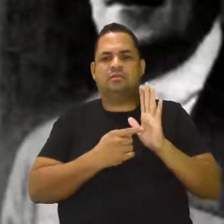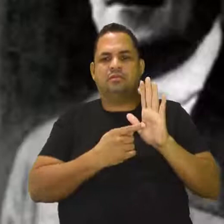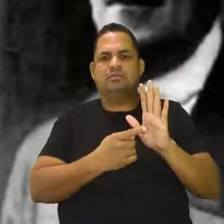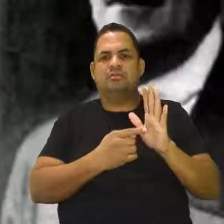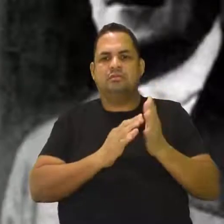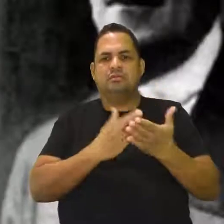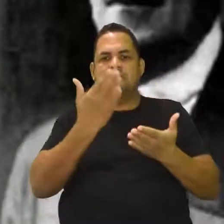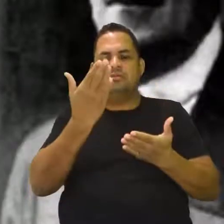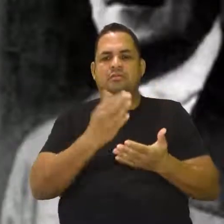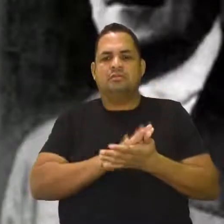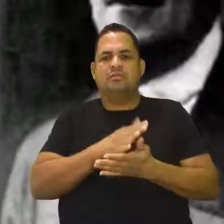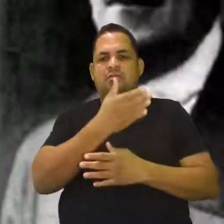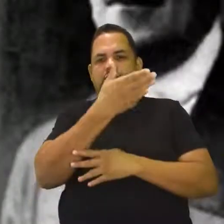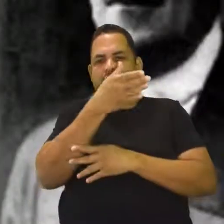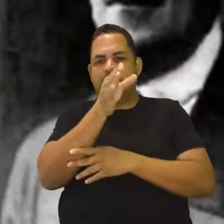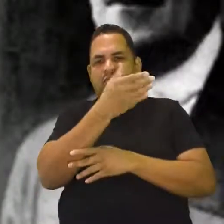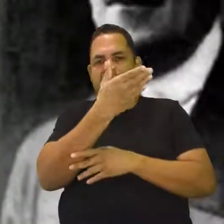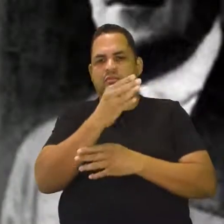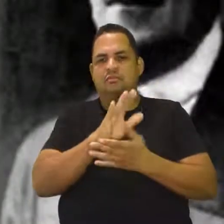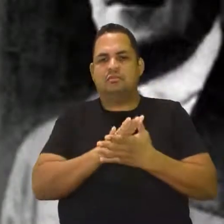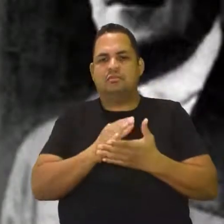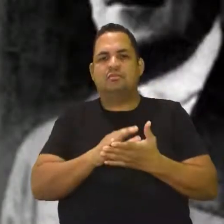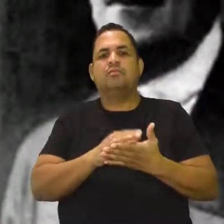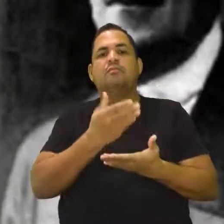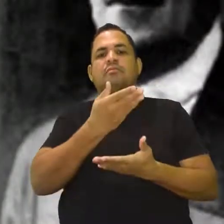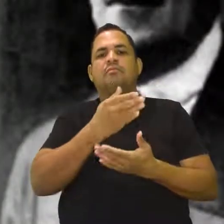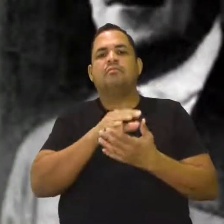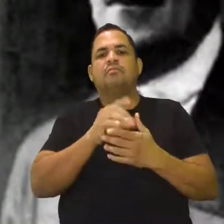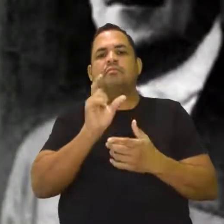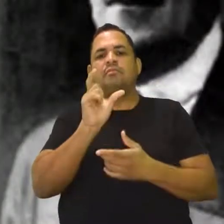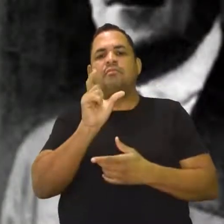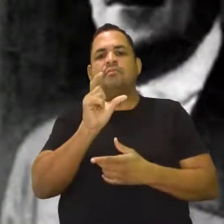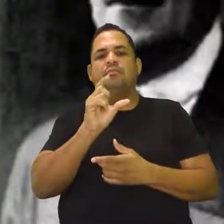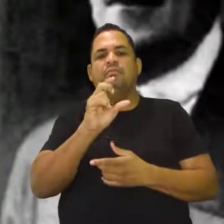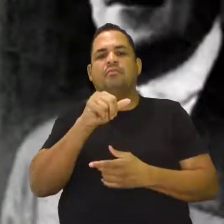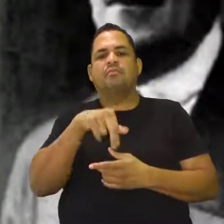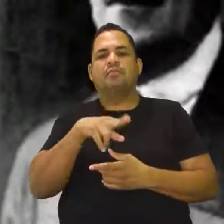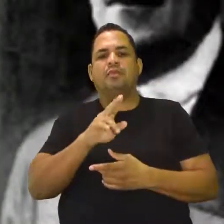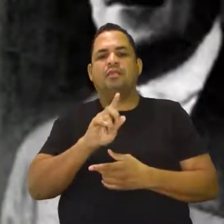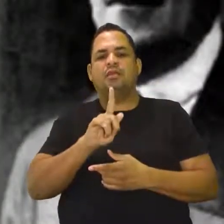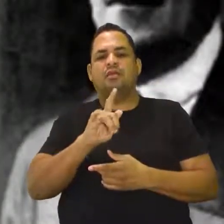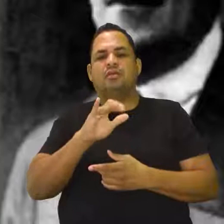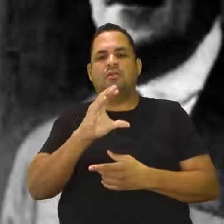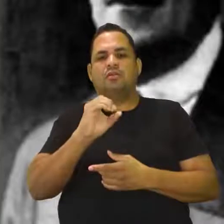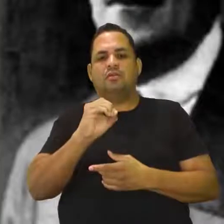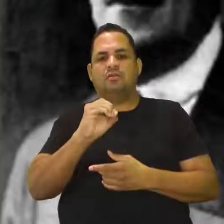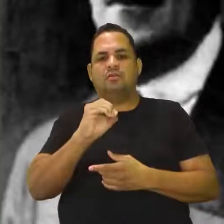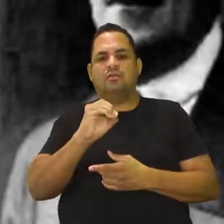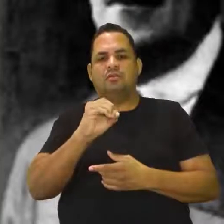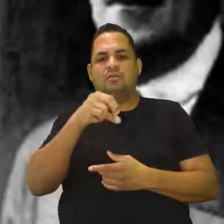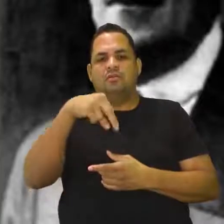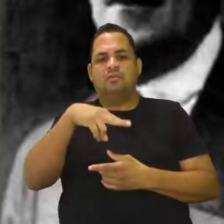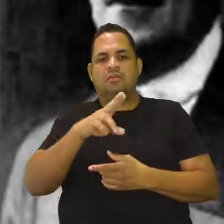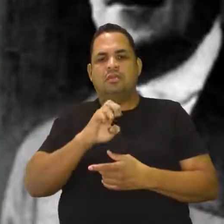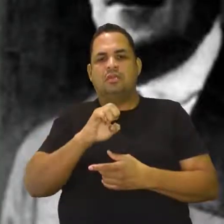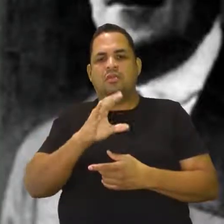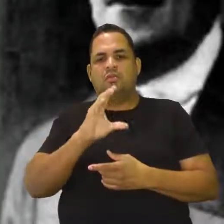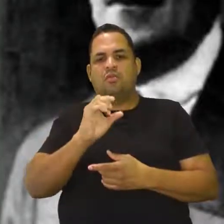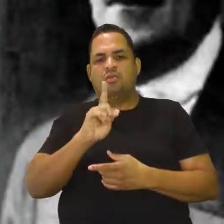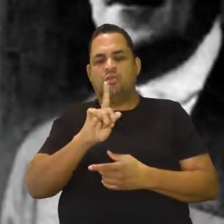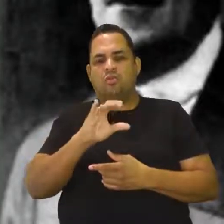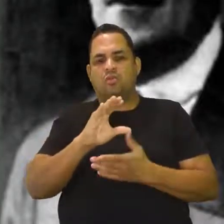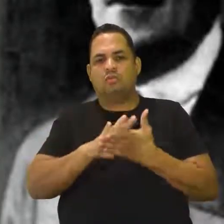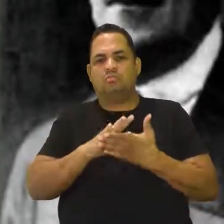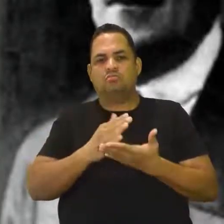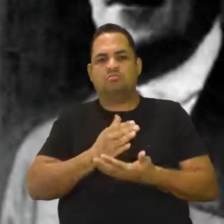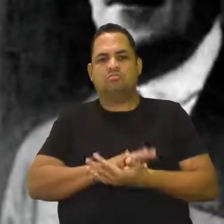representado no vermelho da bandeira. E a palavra nego, não é nego não, tá? É nego. Que